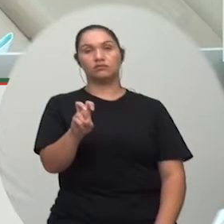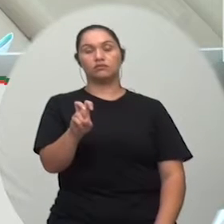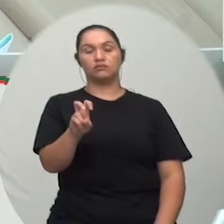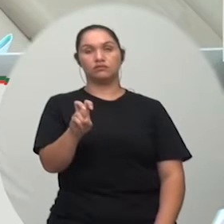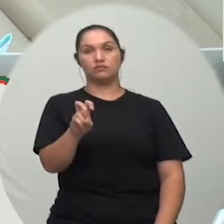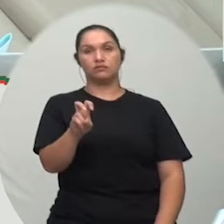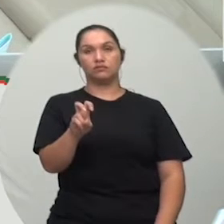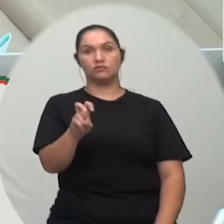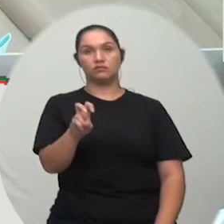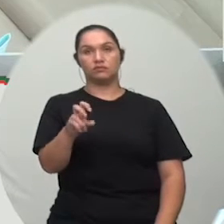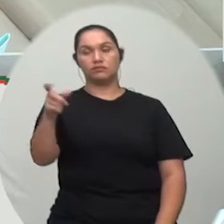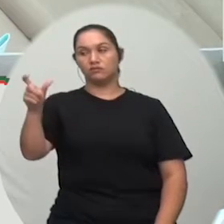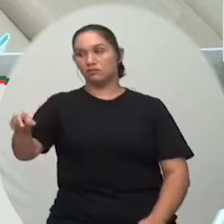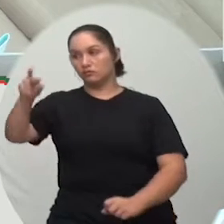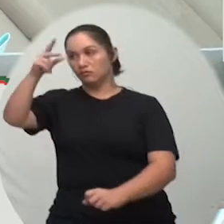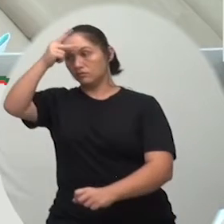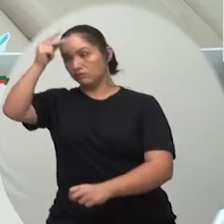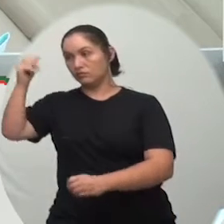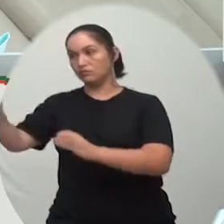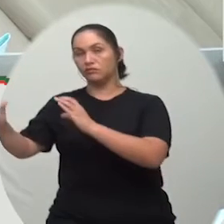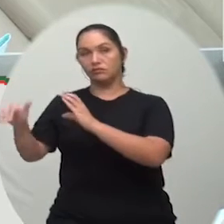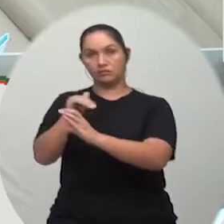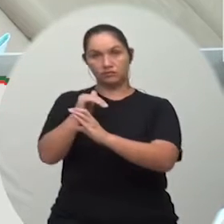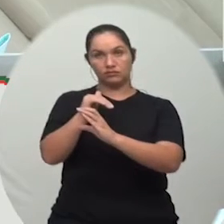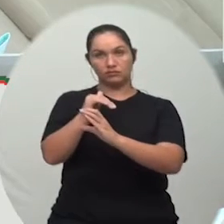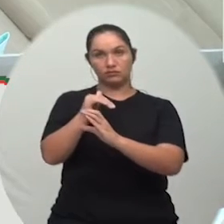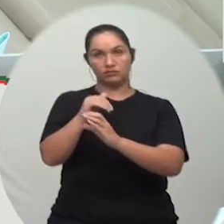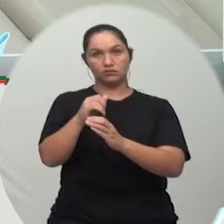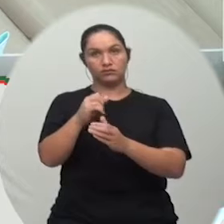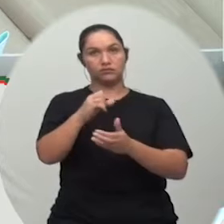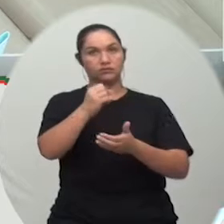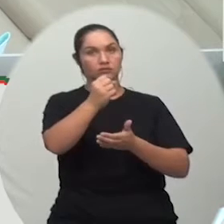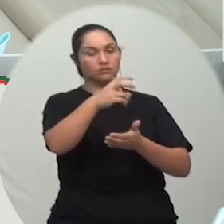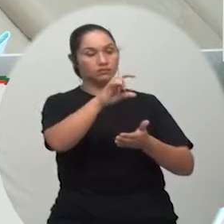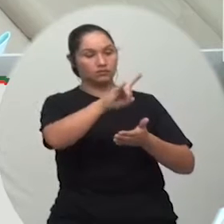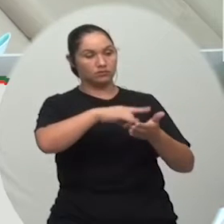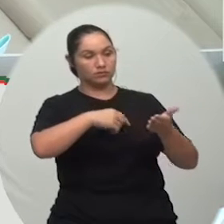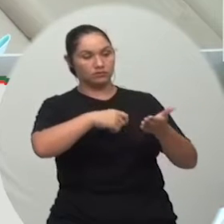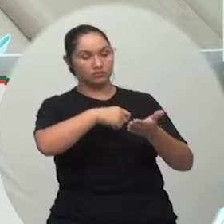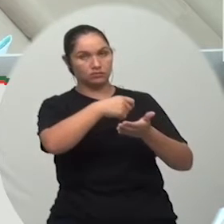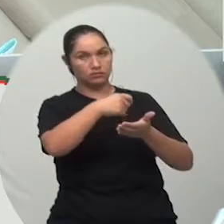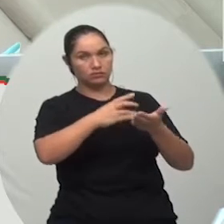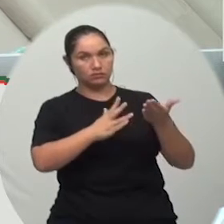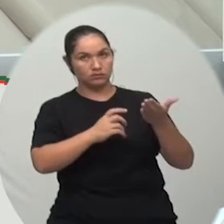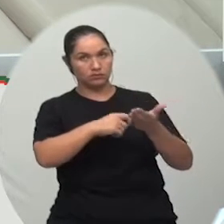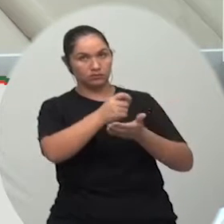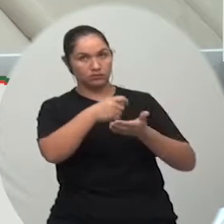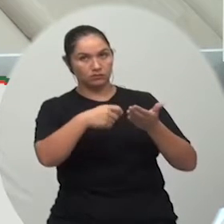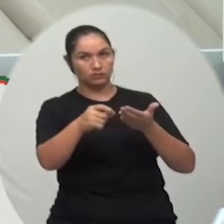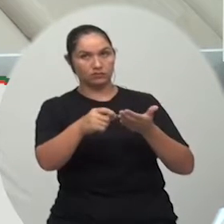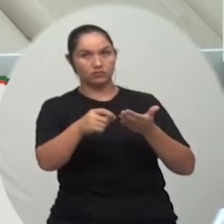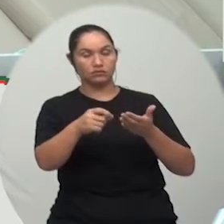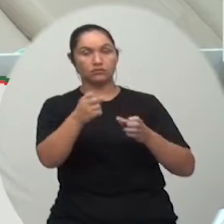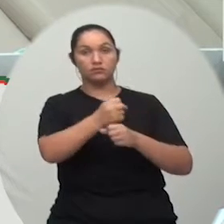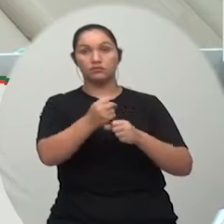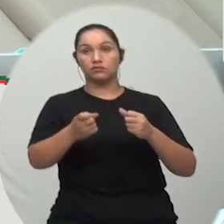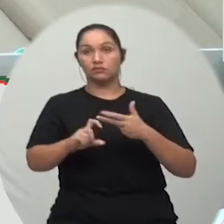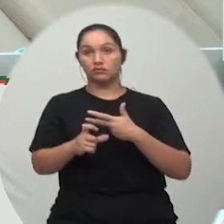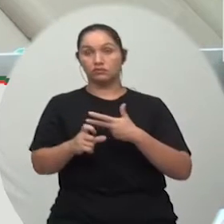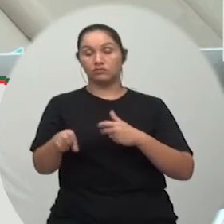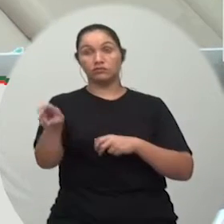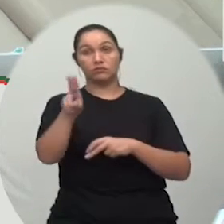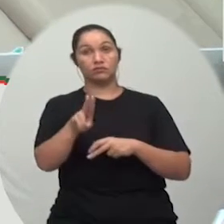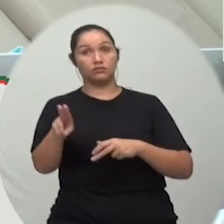PE 05/19, encaminhado pelo Prefeito Municipal, que autoriza o Poder Executivo a conceder o direito real de uso a título